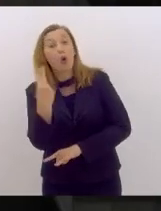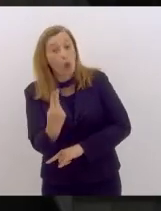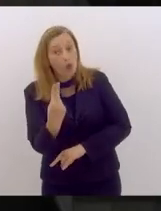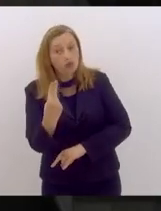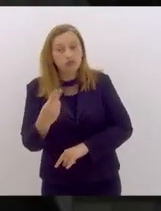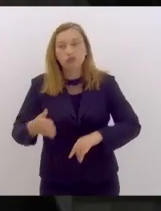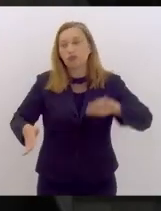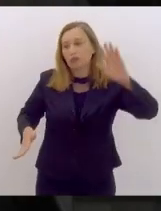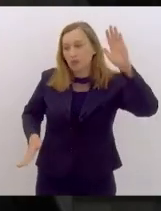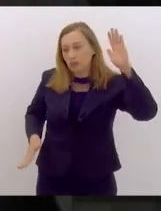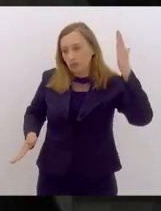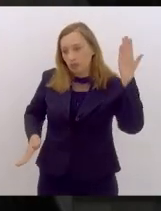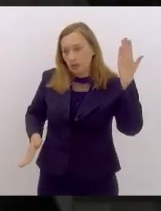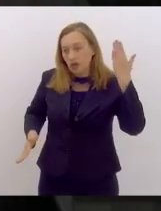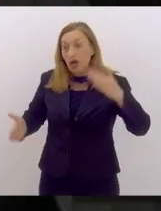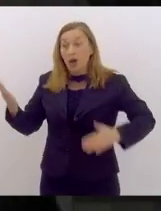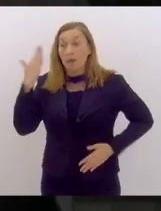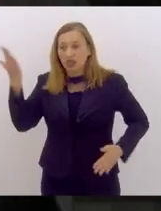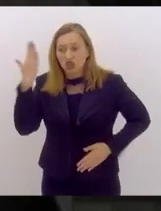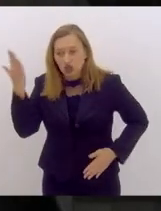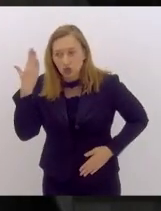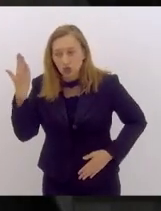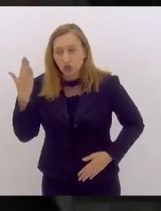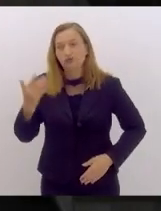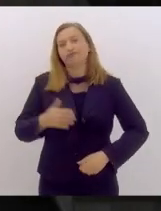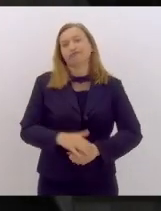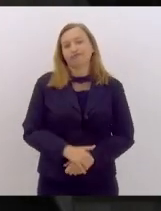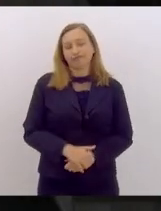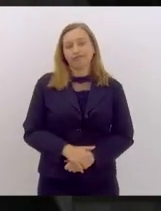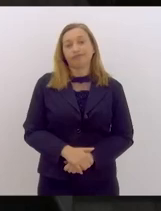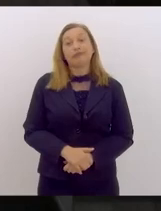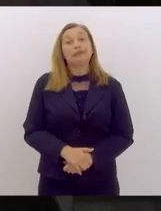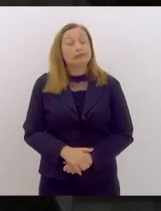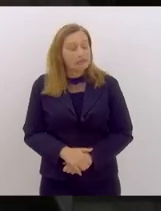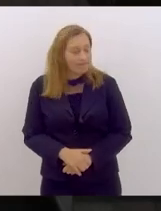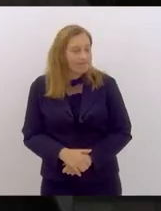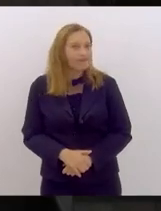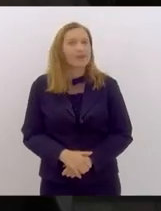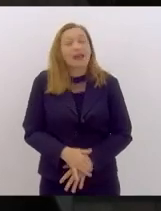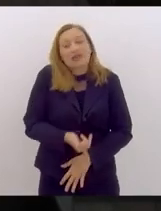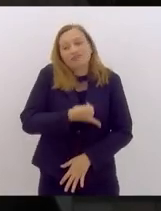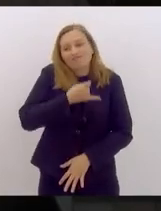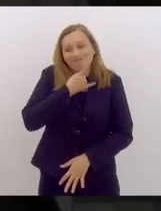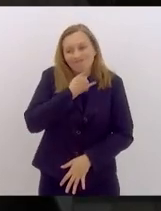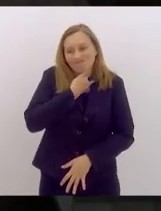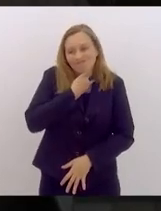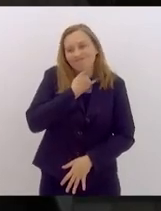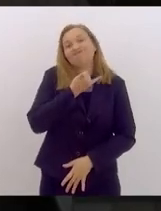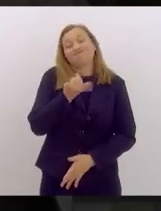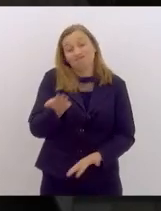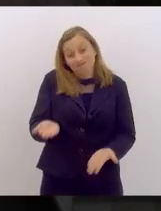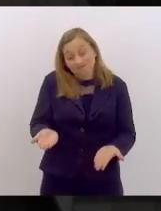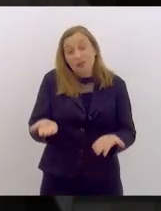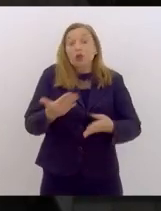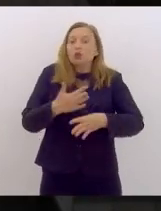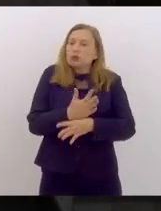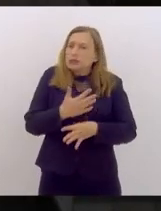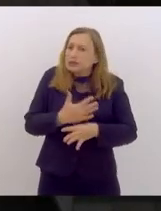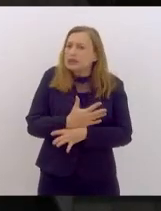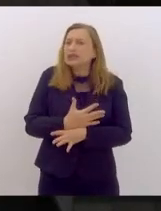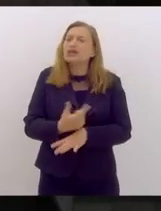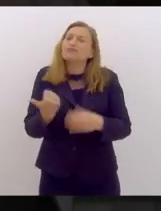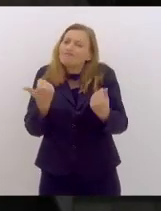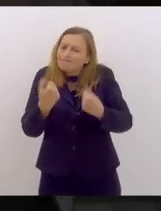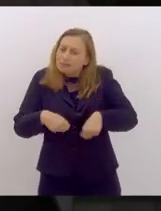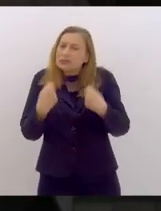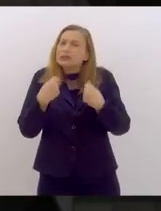narcotraficante e isso é uma lástima para uma cidade